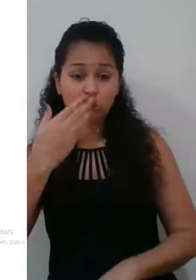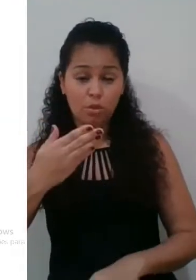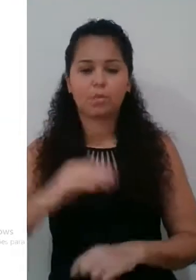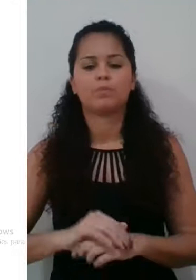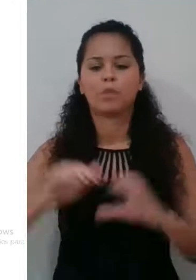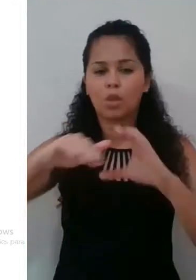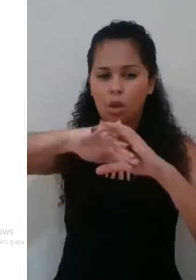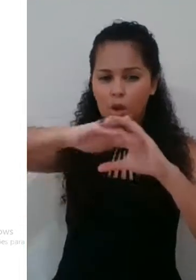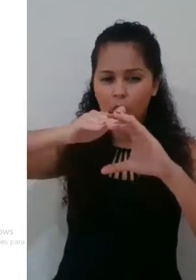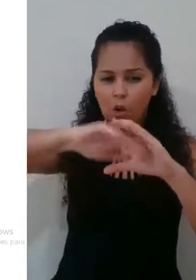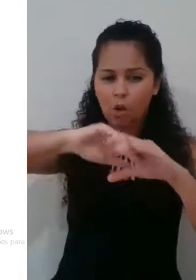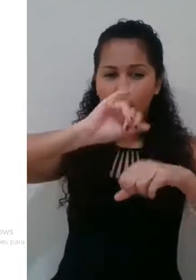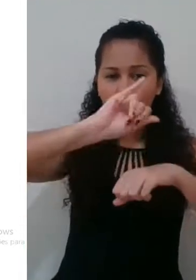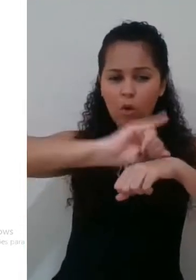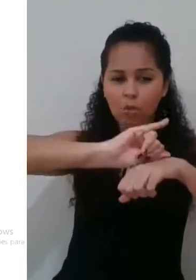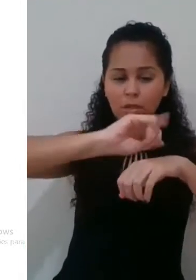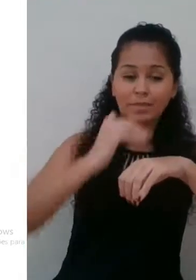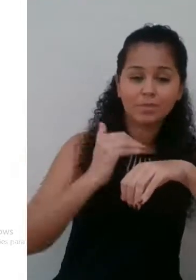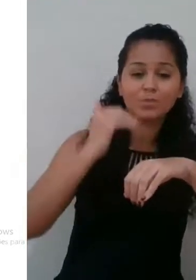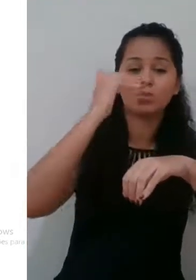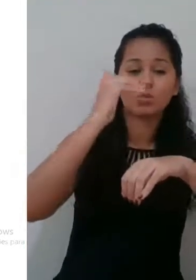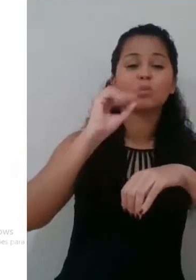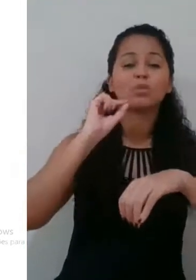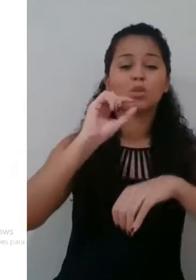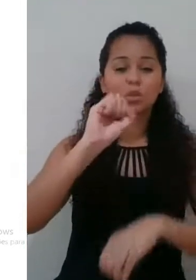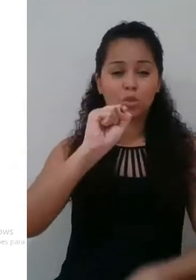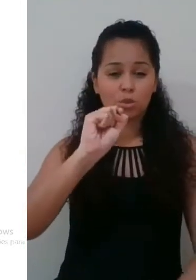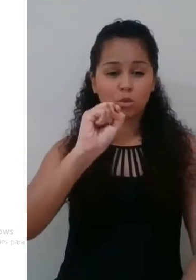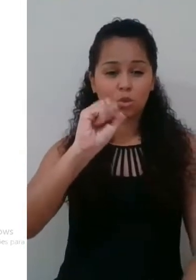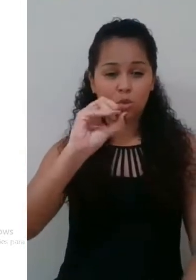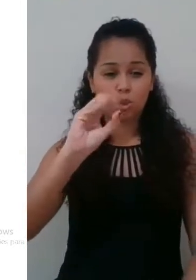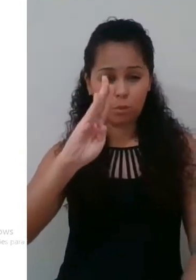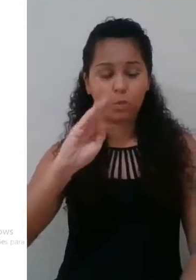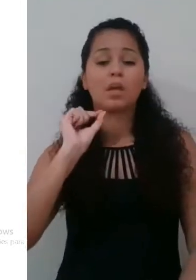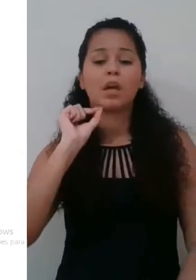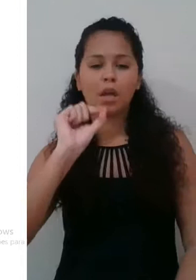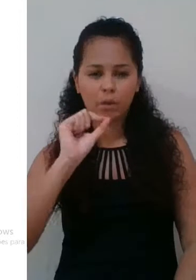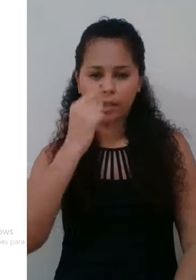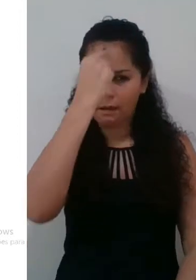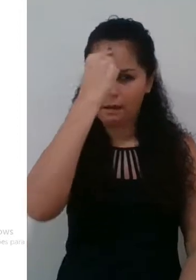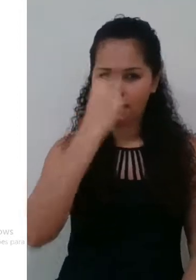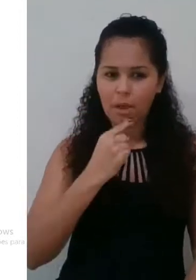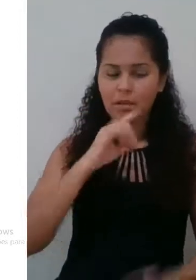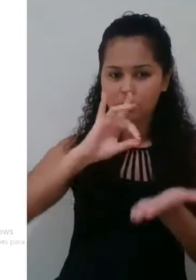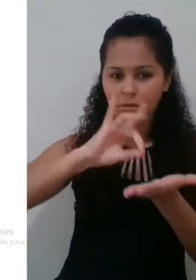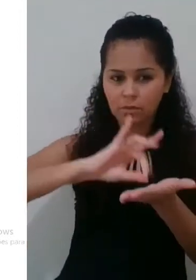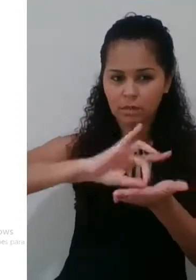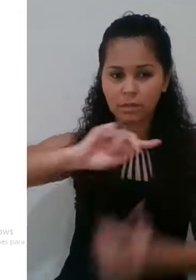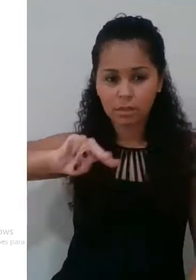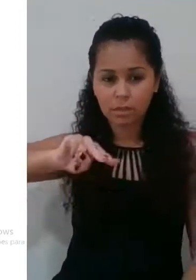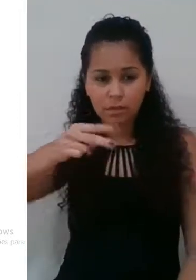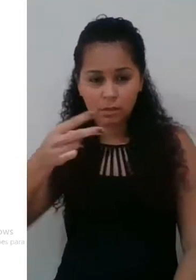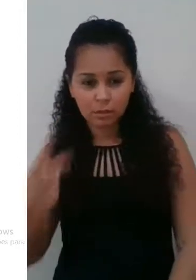objeto situado sobre o centro de curvatura do espelho. A imagem, ela vai ser real, invertida e do mesmo